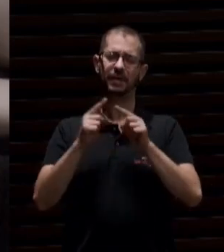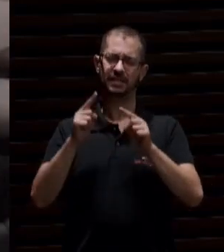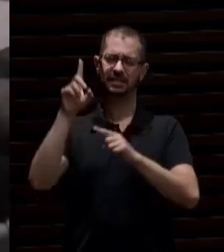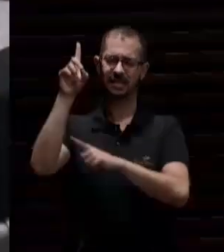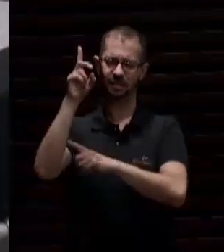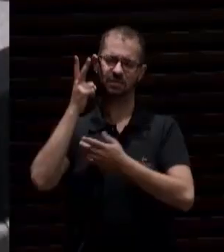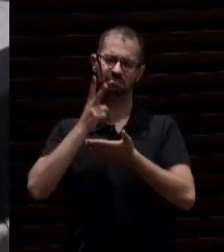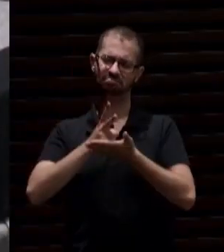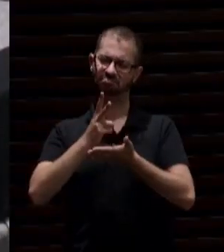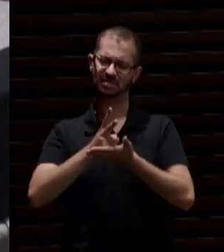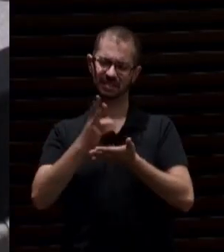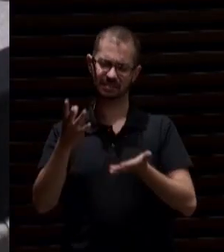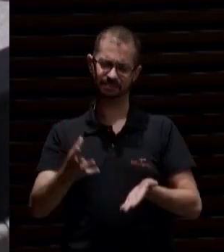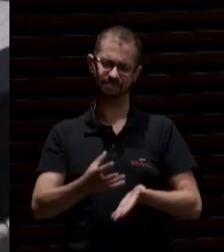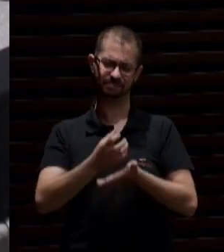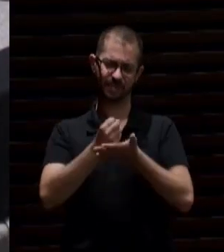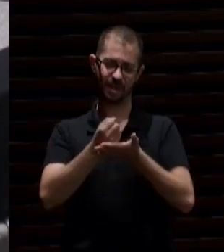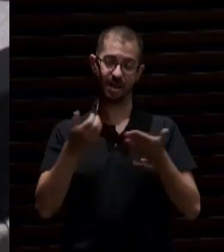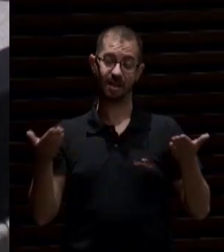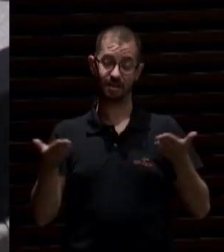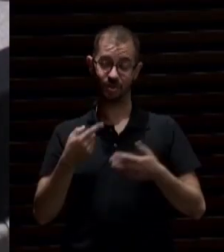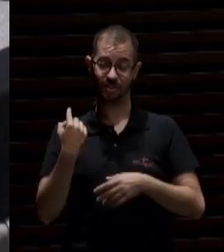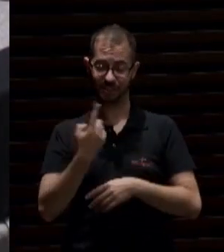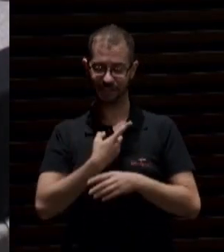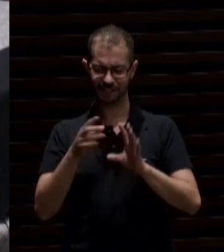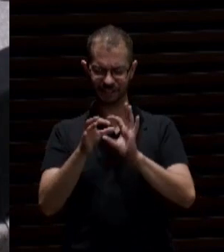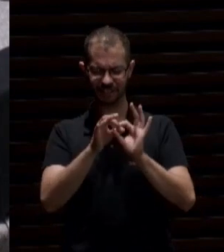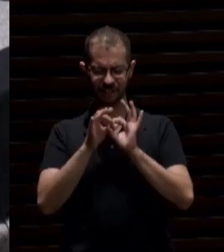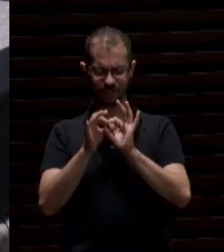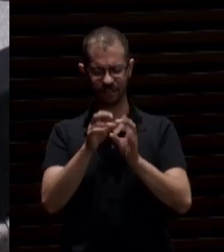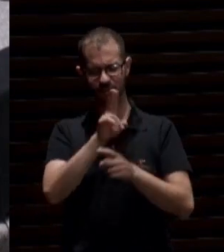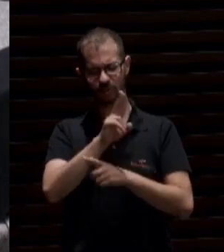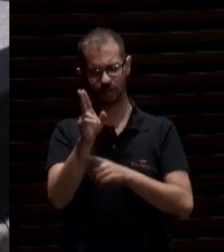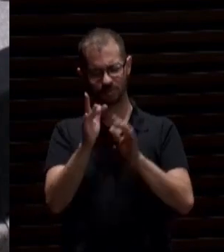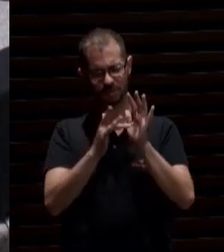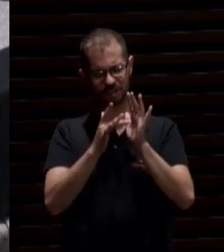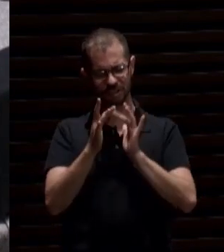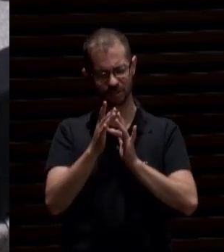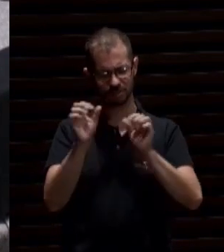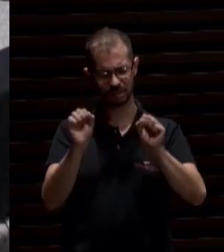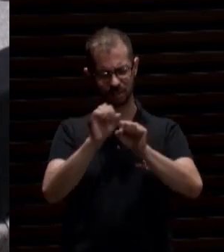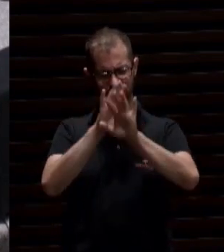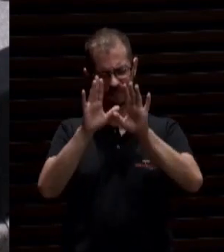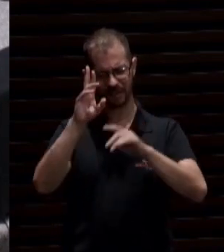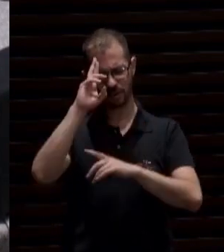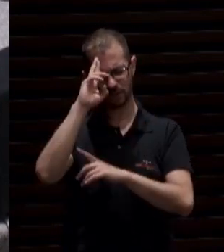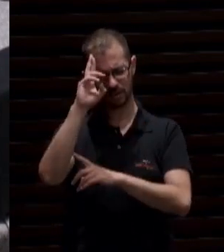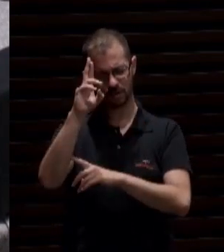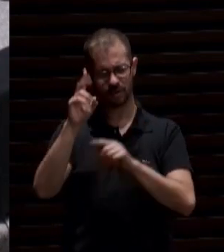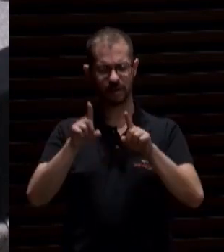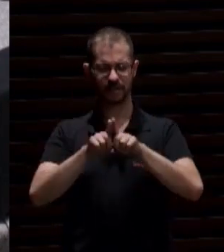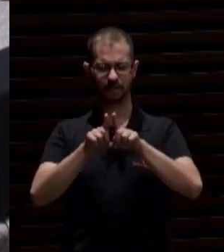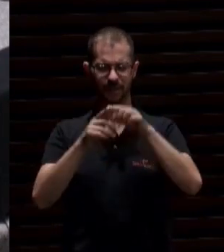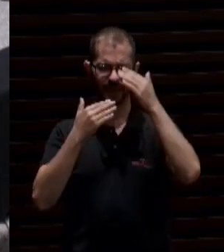resgatar. E hoje nós nos reunimos, Pai, no teu nome, para glorificar o Senhor. E também agradecemos ao